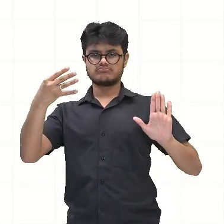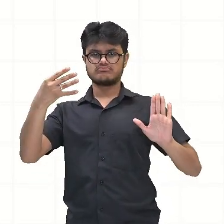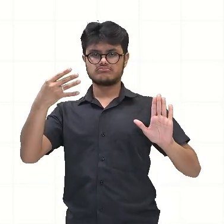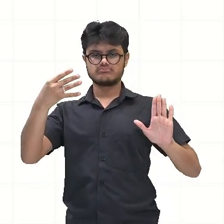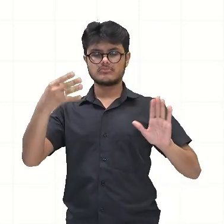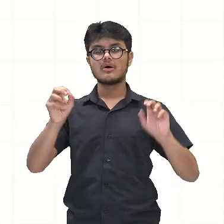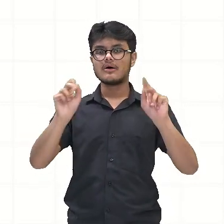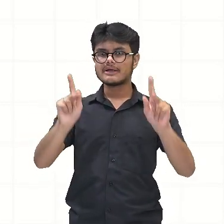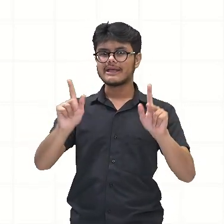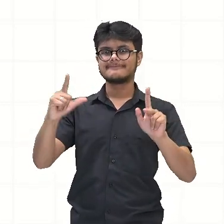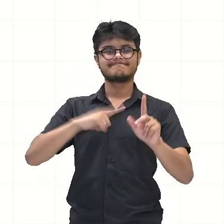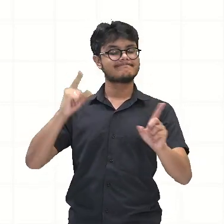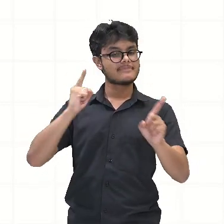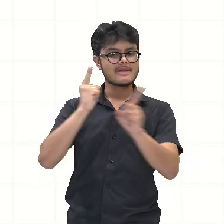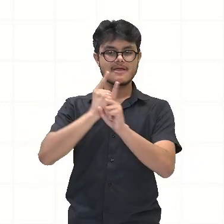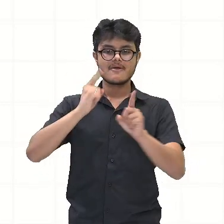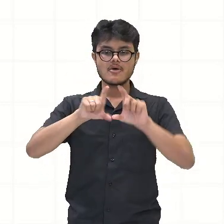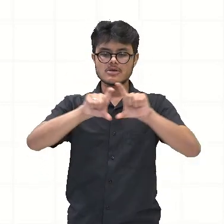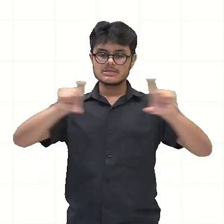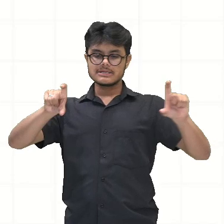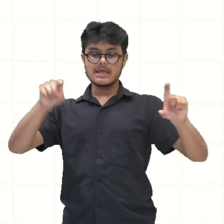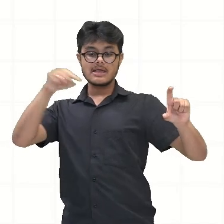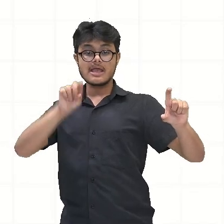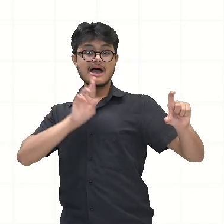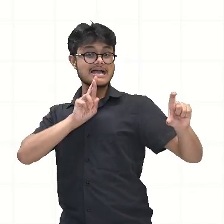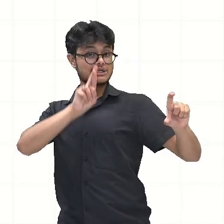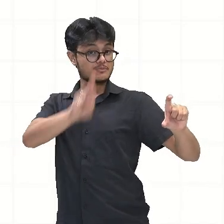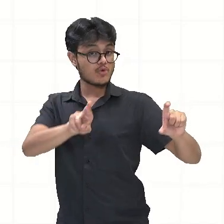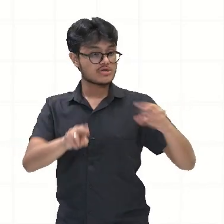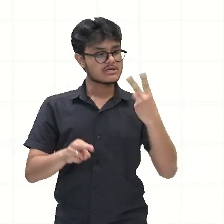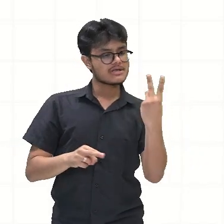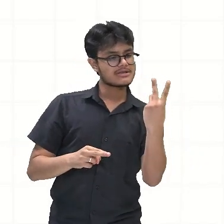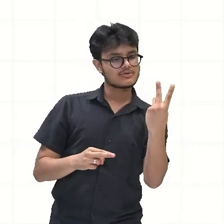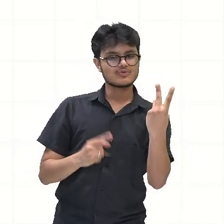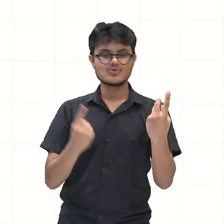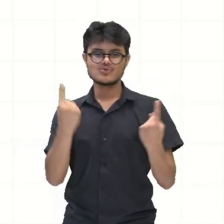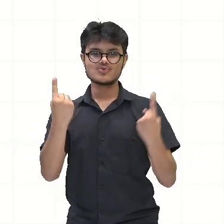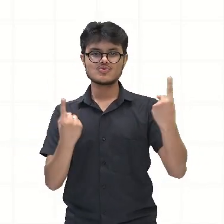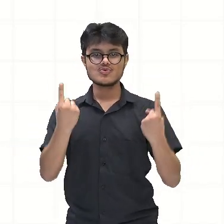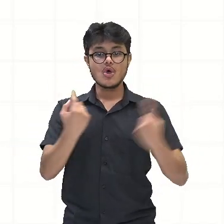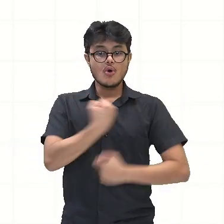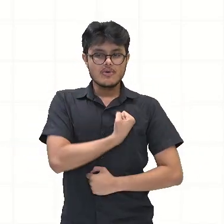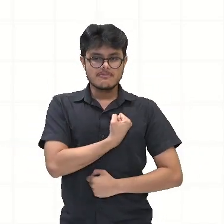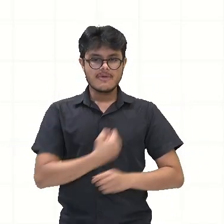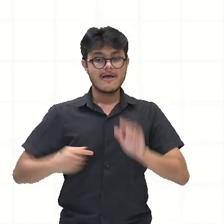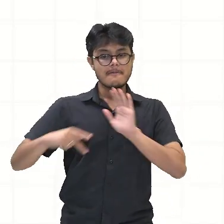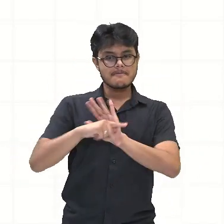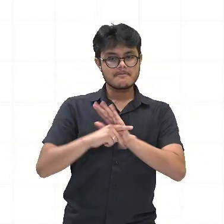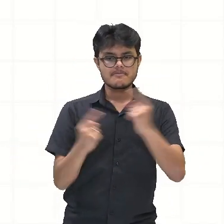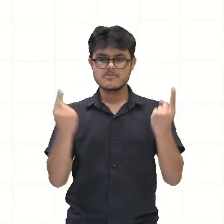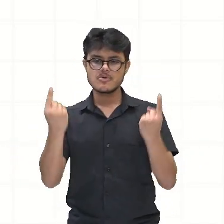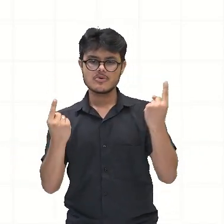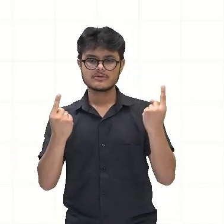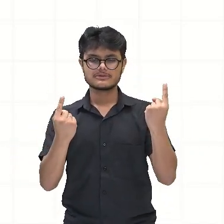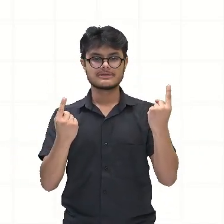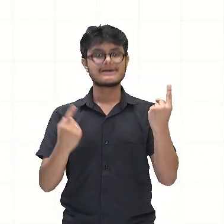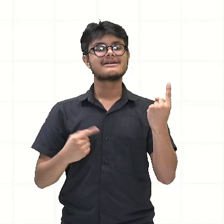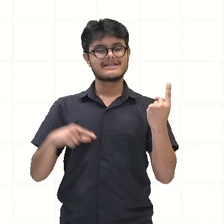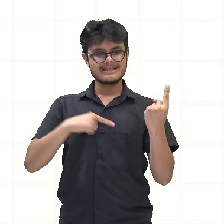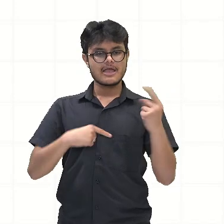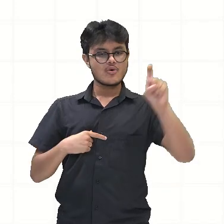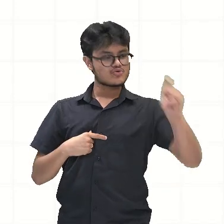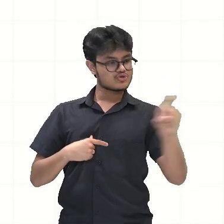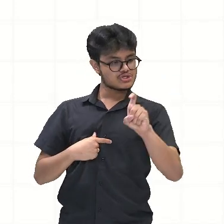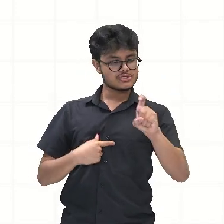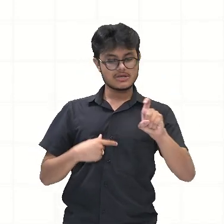que eu tenho agora? Eu tenho que o produto de dois números, ou seja, dois números, aqui o número 1, x, e